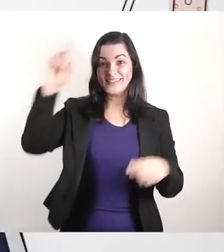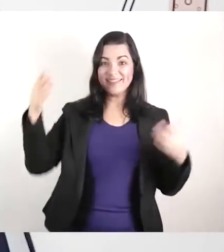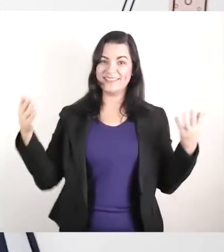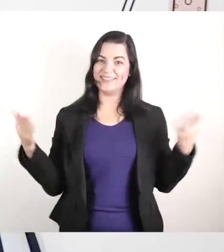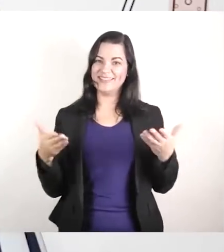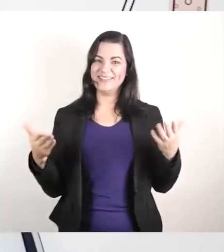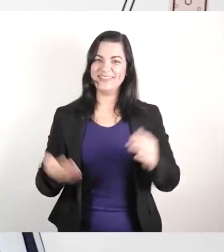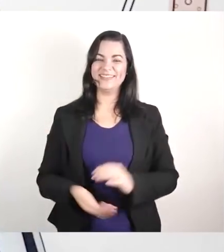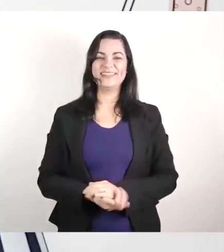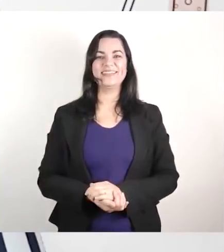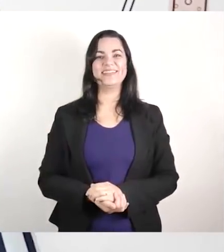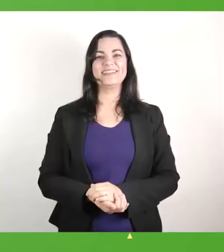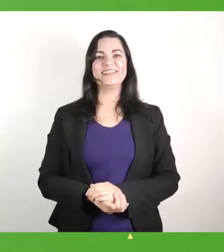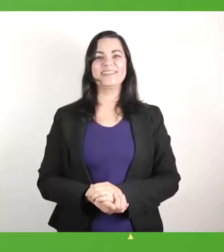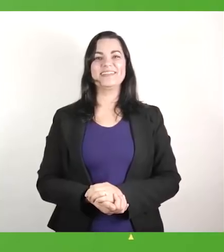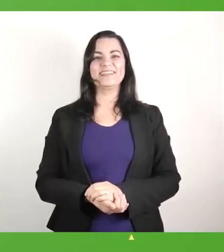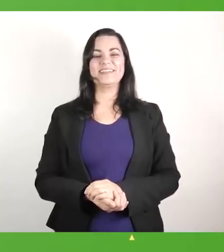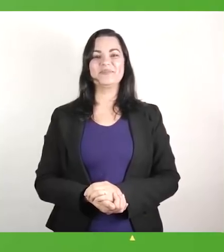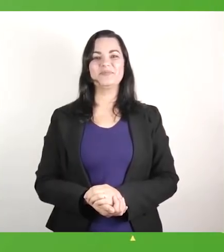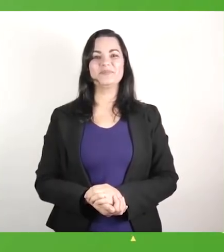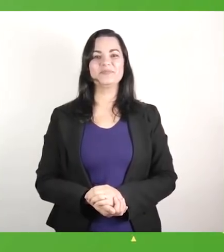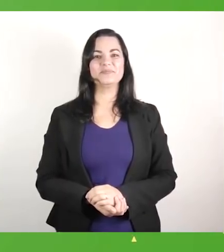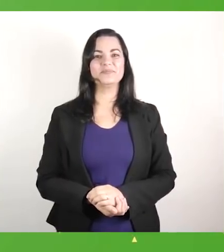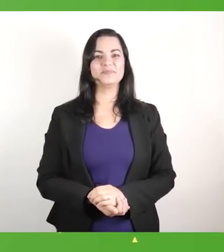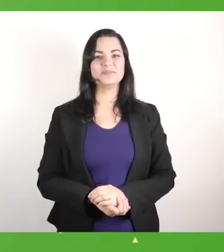do encontro de hoje.